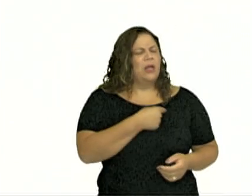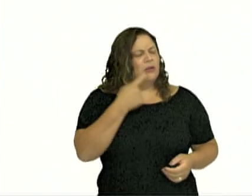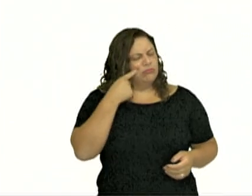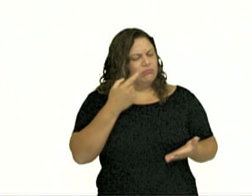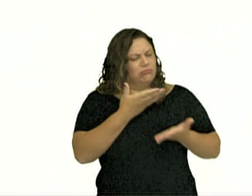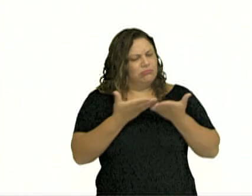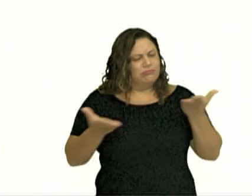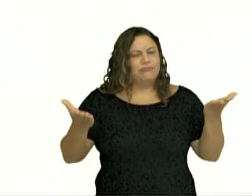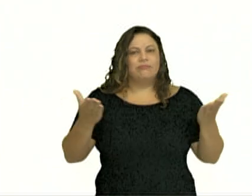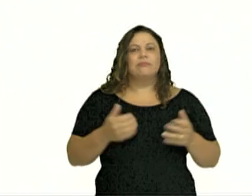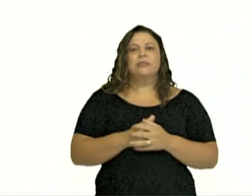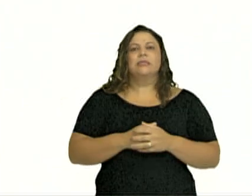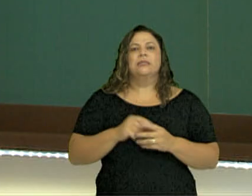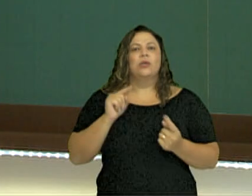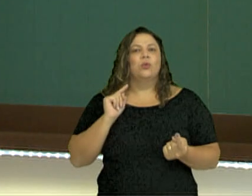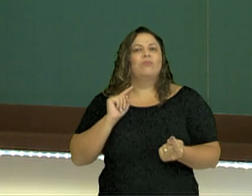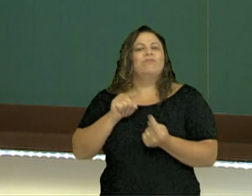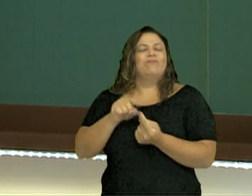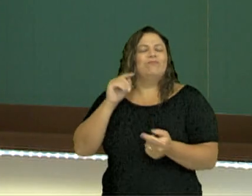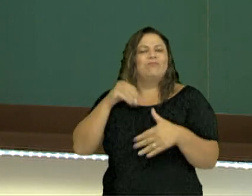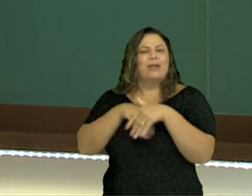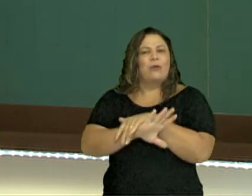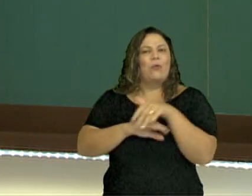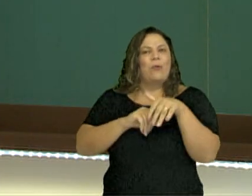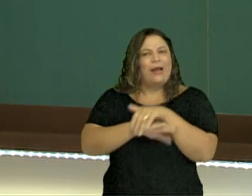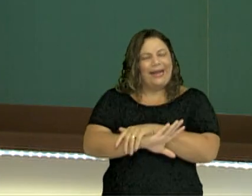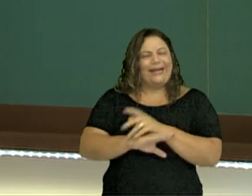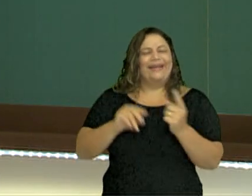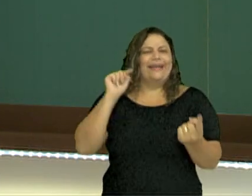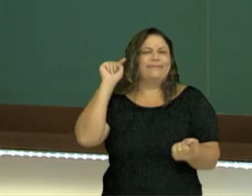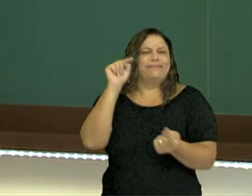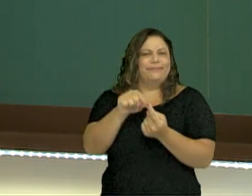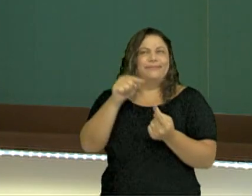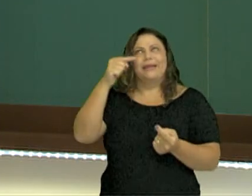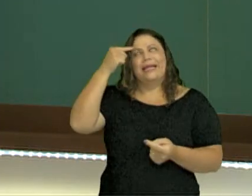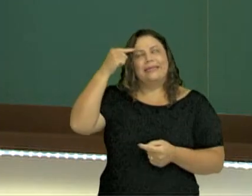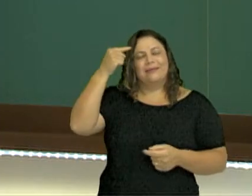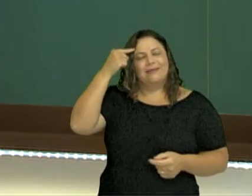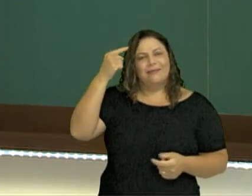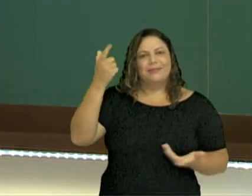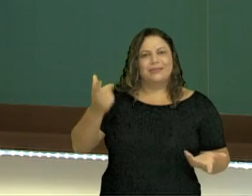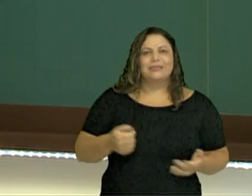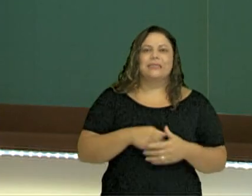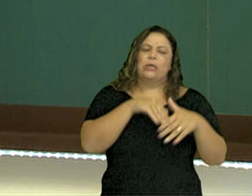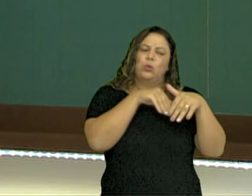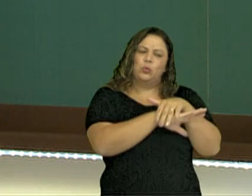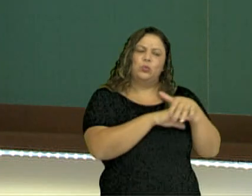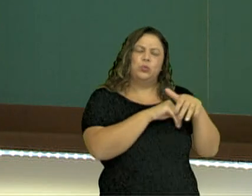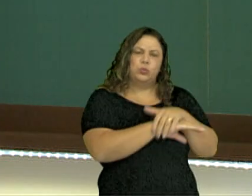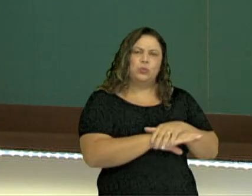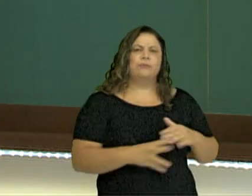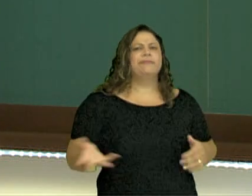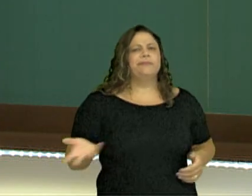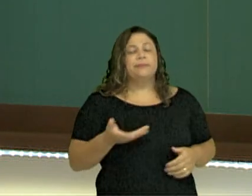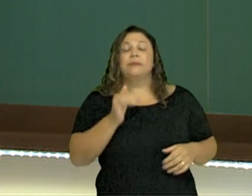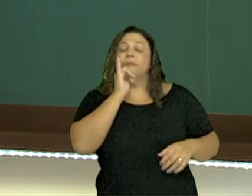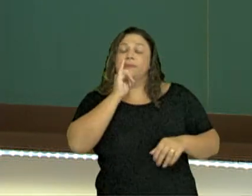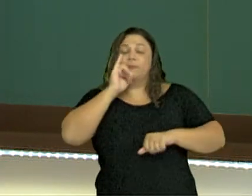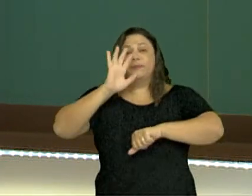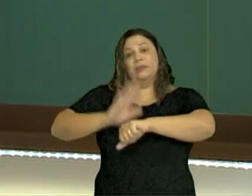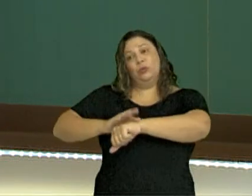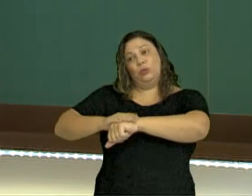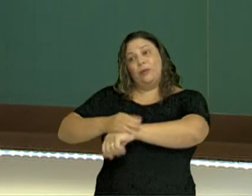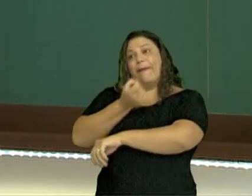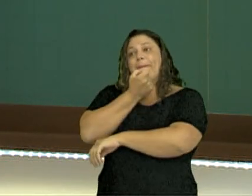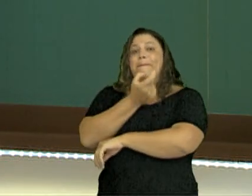para guardar, para a gente atingir as nossas metas, né? E também para o fundo de emergência, né? Ninguém escolhe ficar doente, aquele